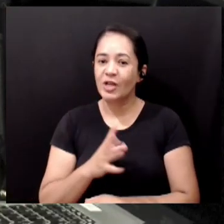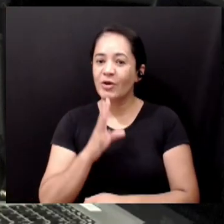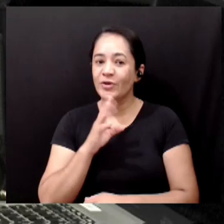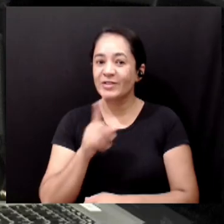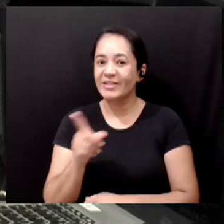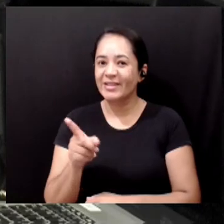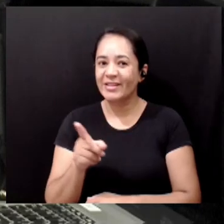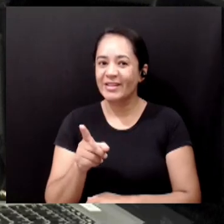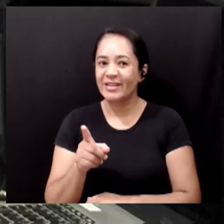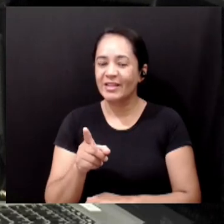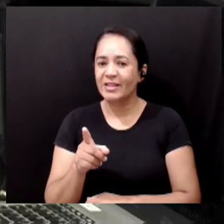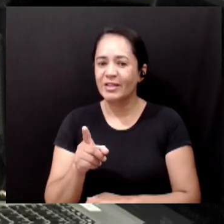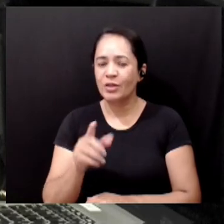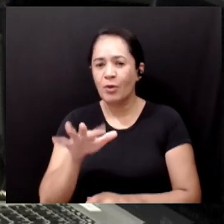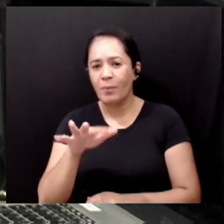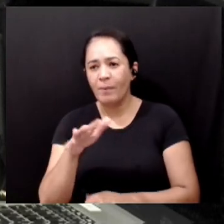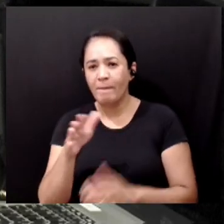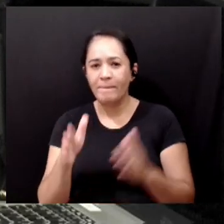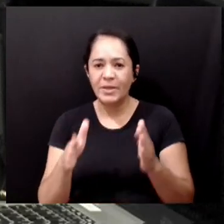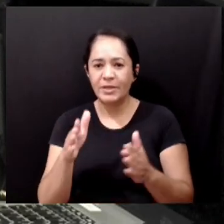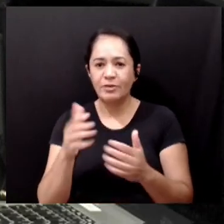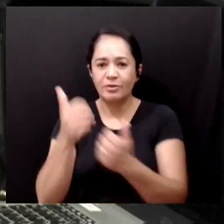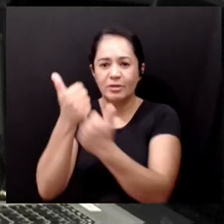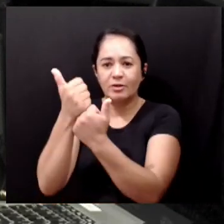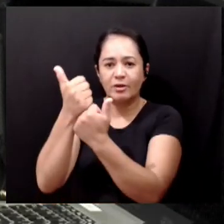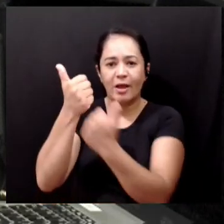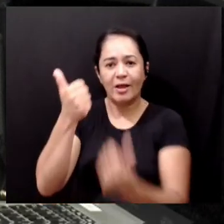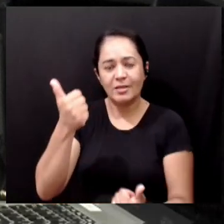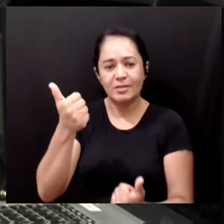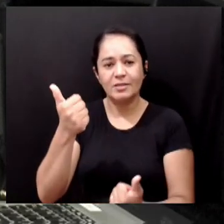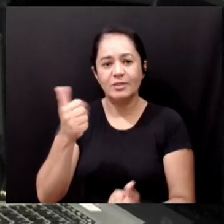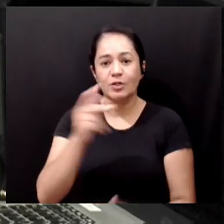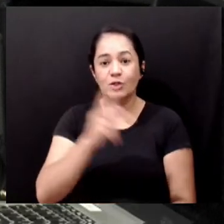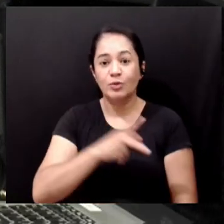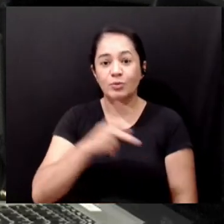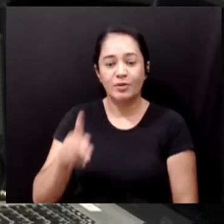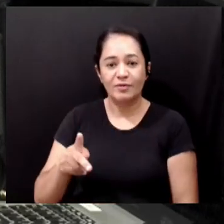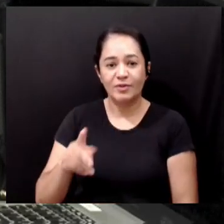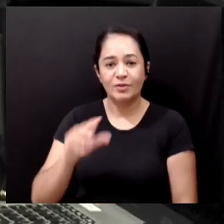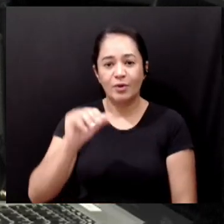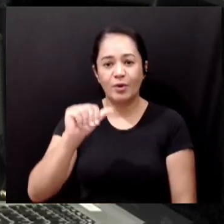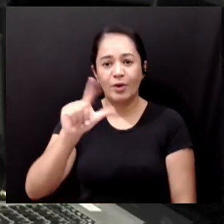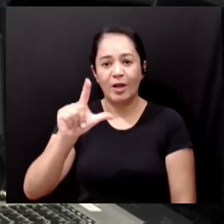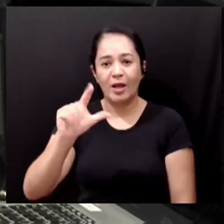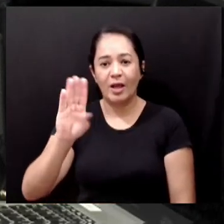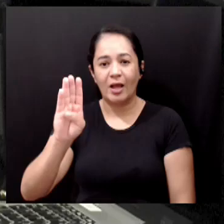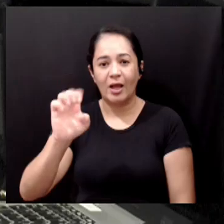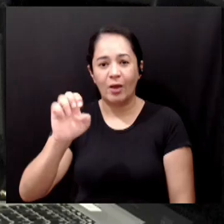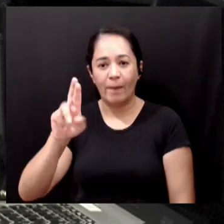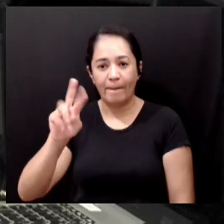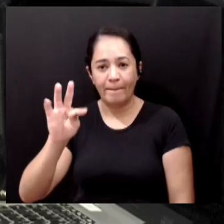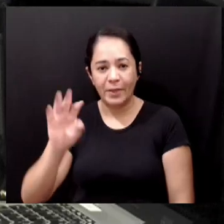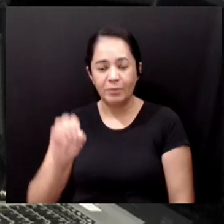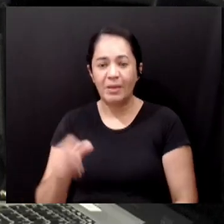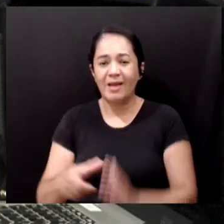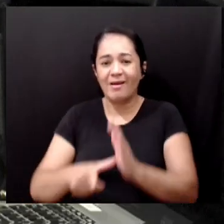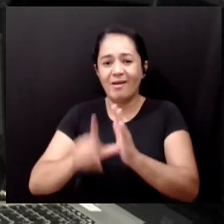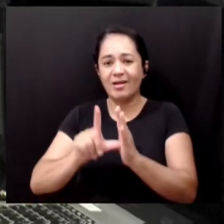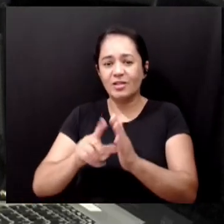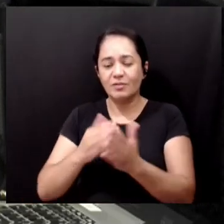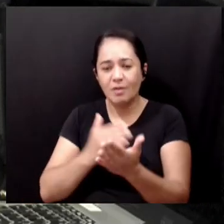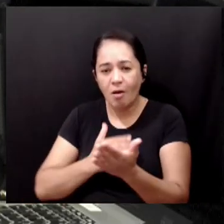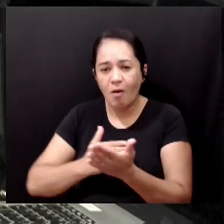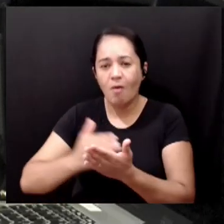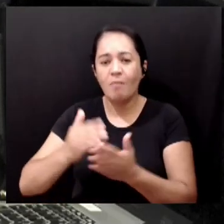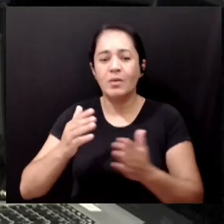Você foi assessor do professor Alberto. Isso. Mas antes de entrar efetivamente na política, que já